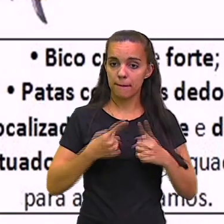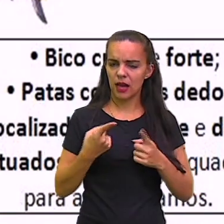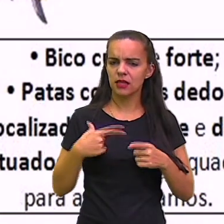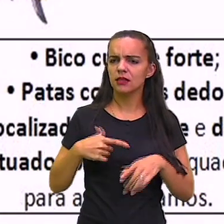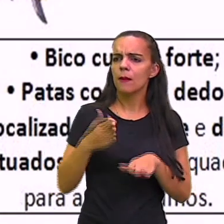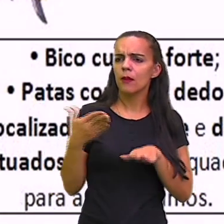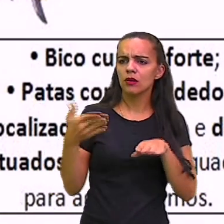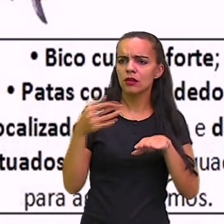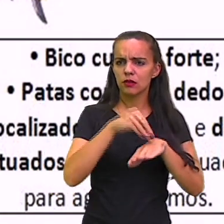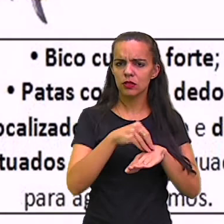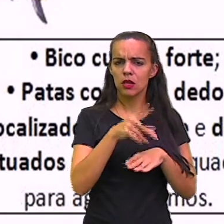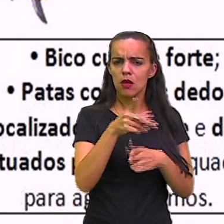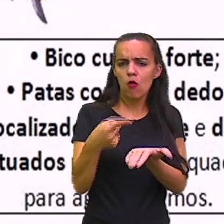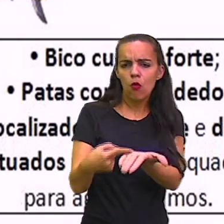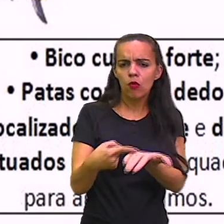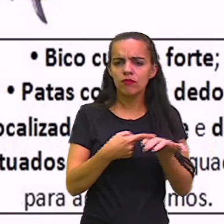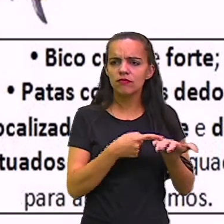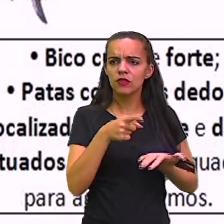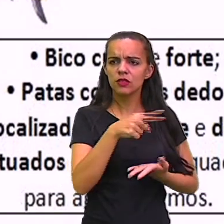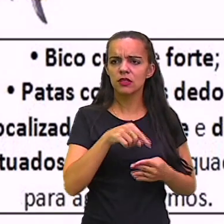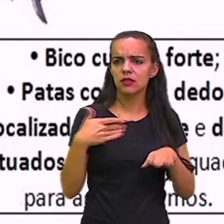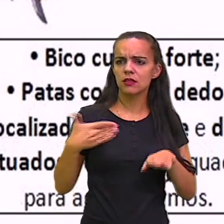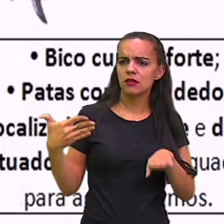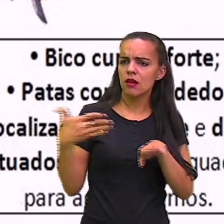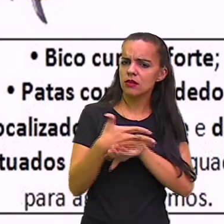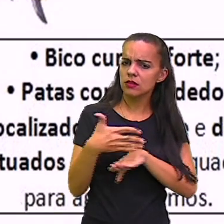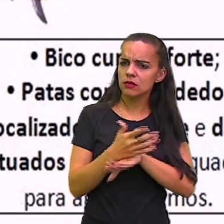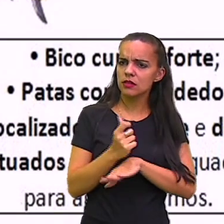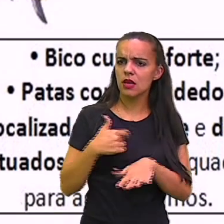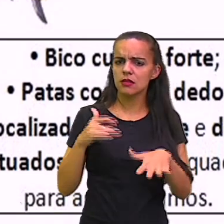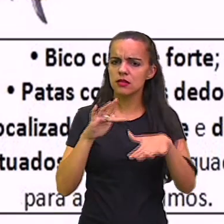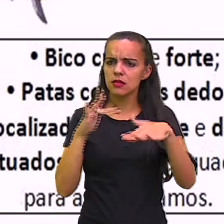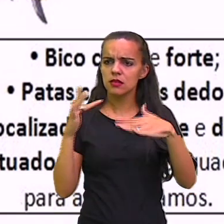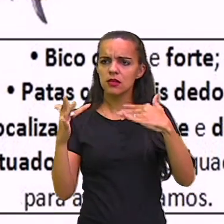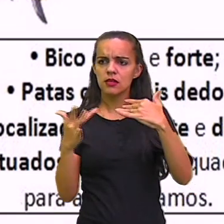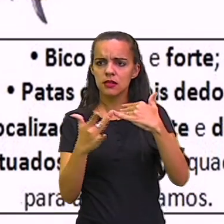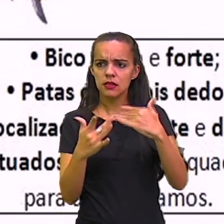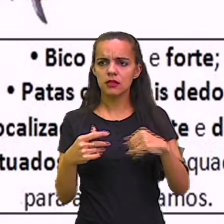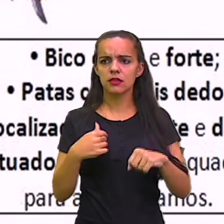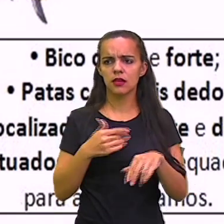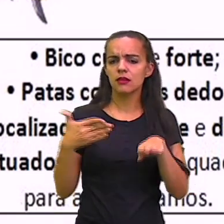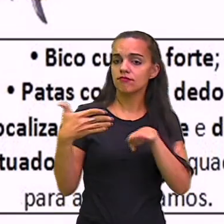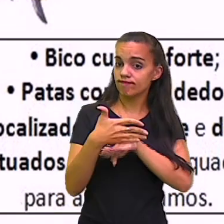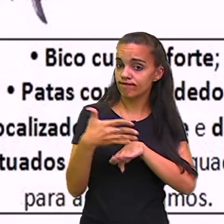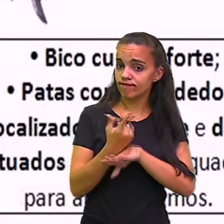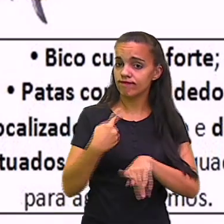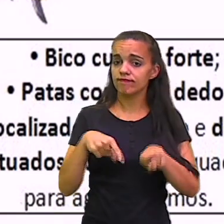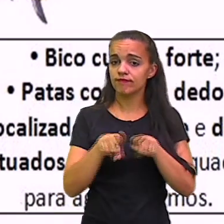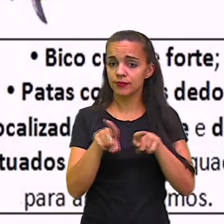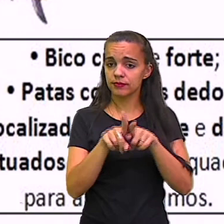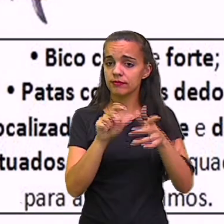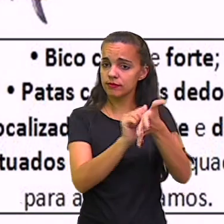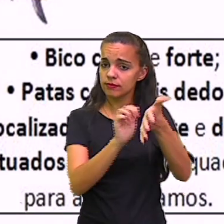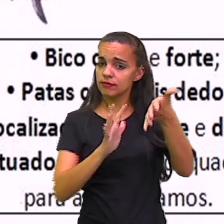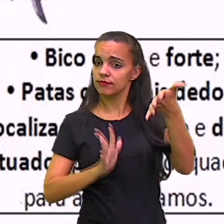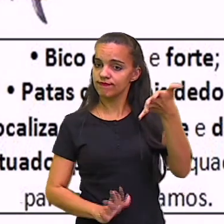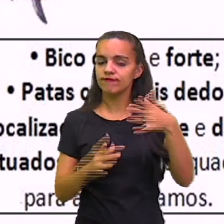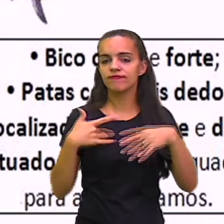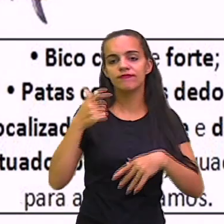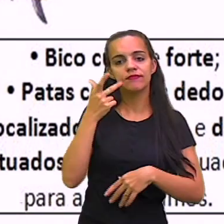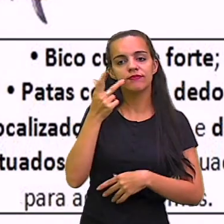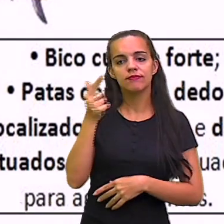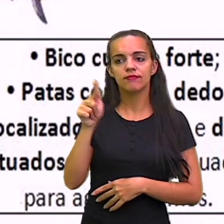prática convidar vocês a usar as nossas redes sociais e para acessar as nossas atividades na plataforma